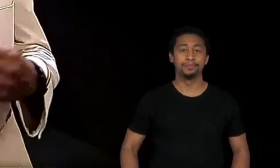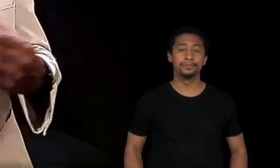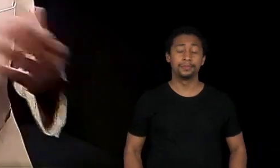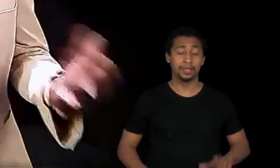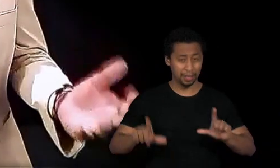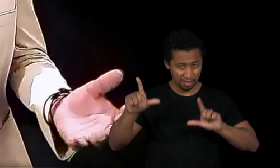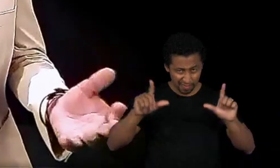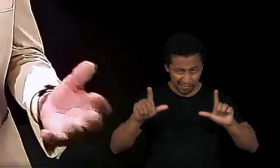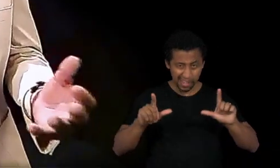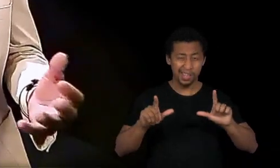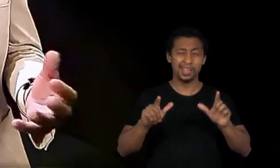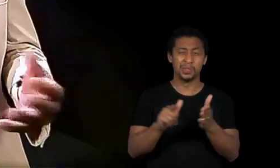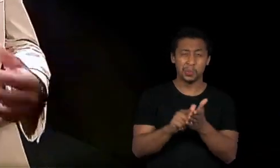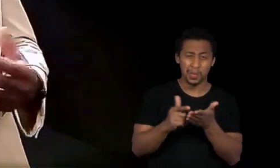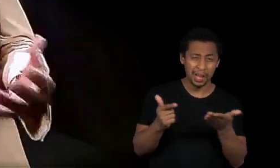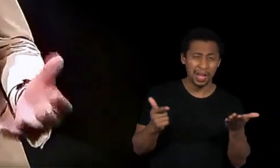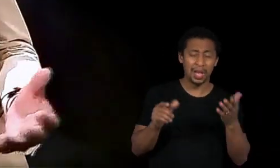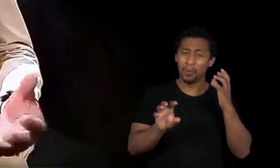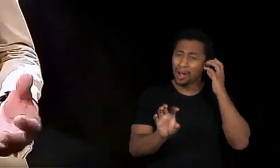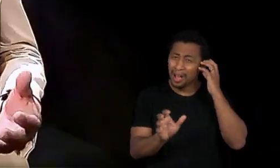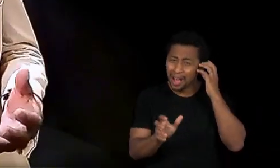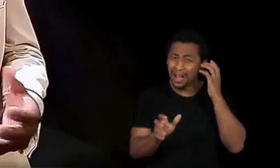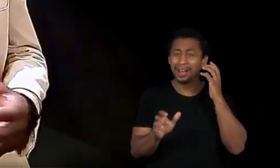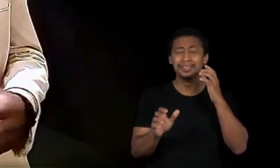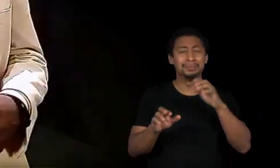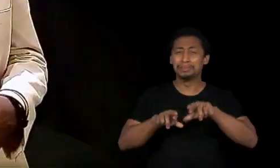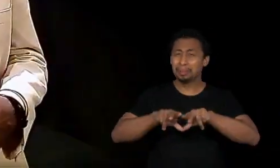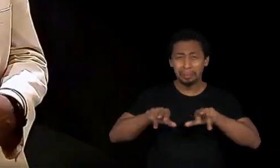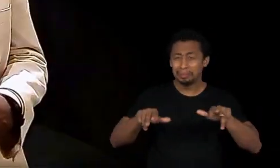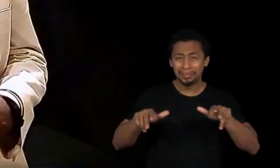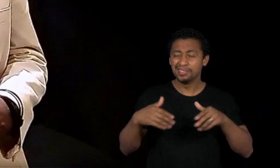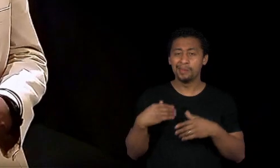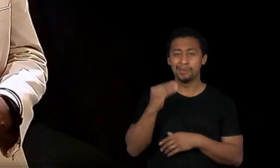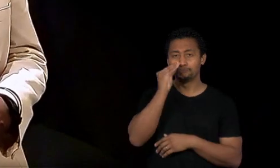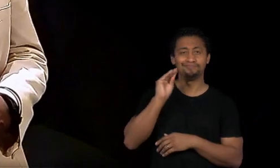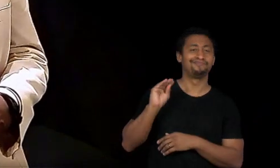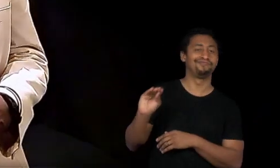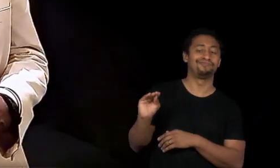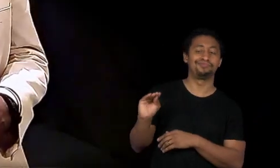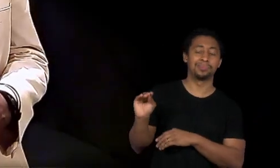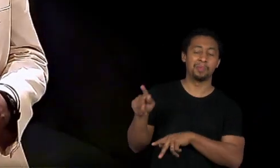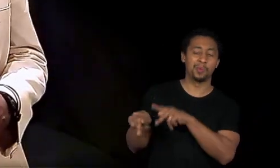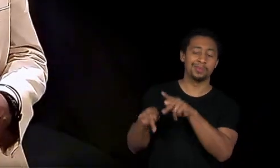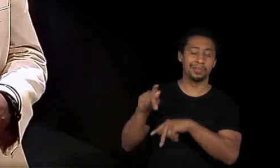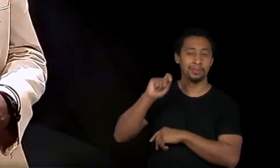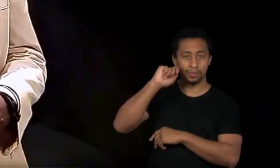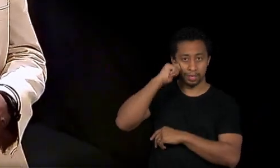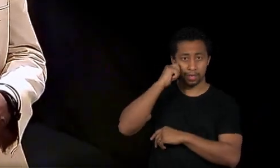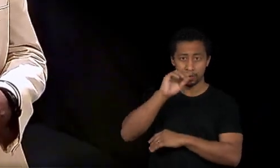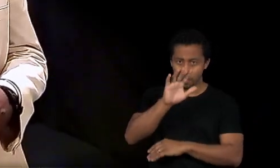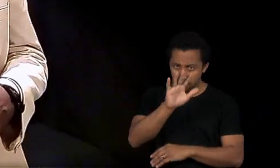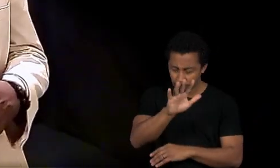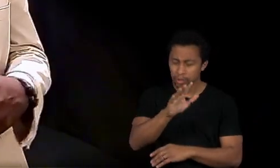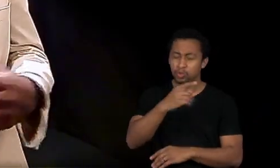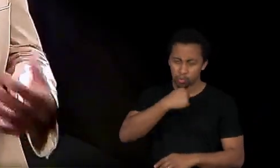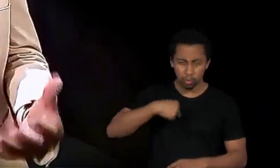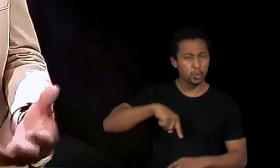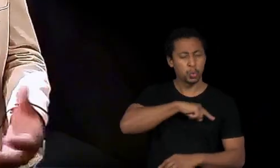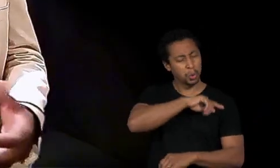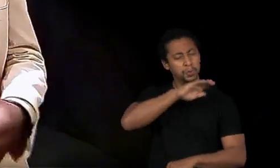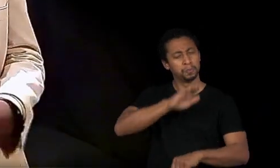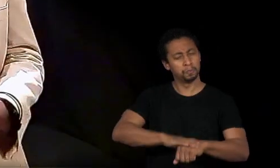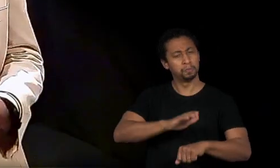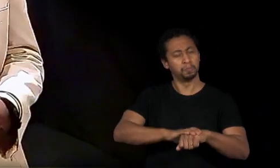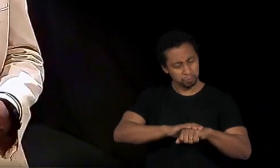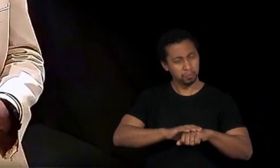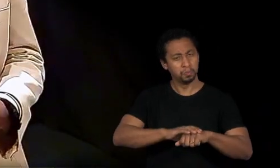dá a mínima bola para isso. Mas nós registramos a sua chegada ao